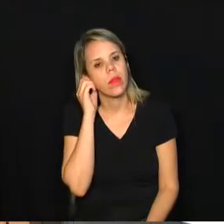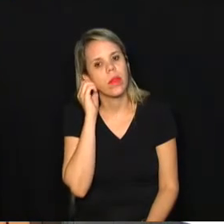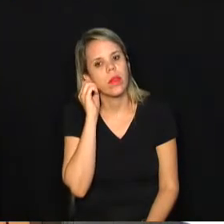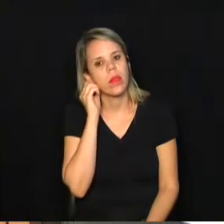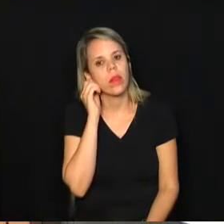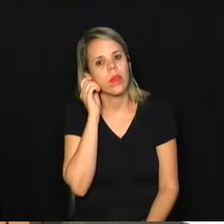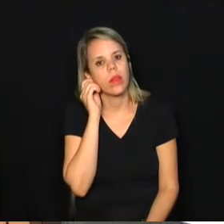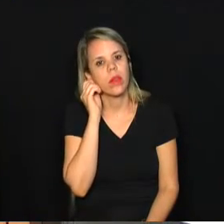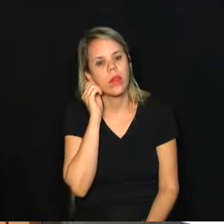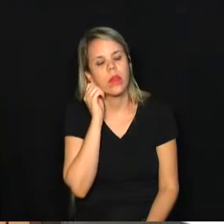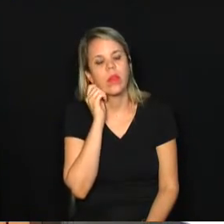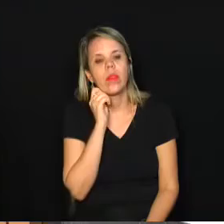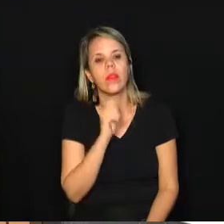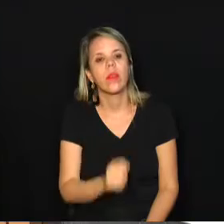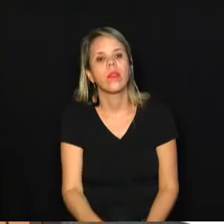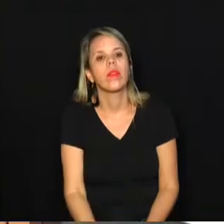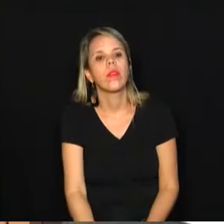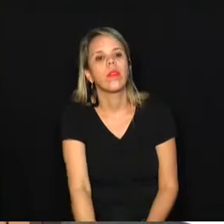Não.